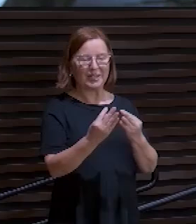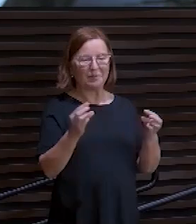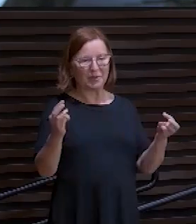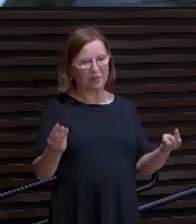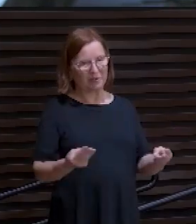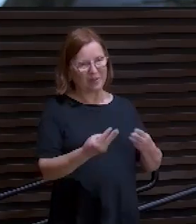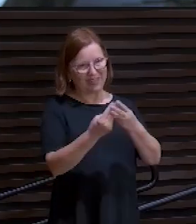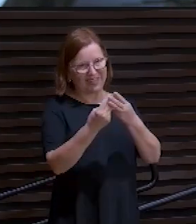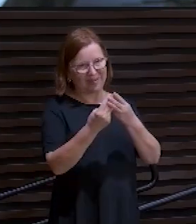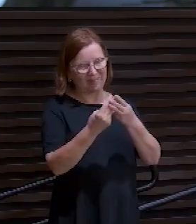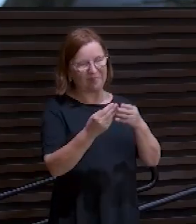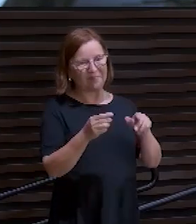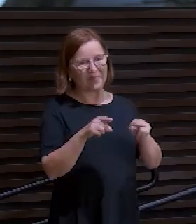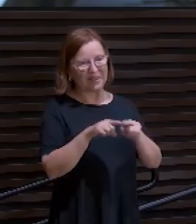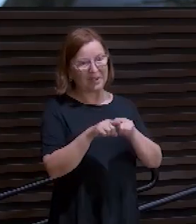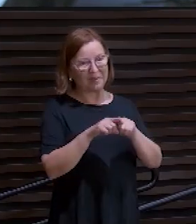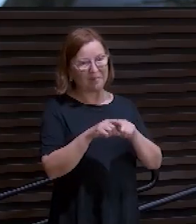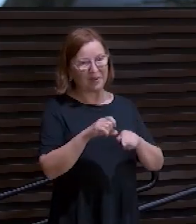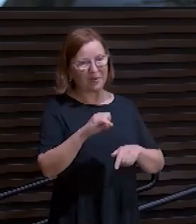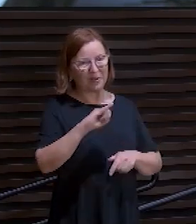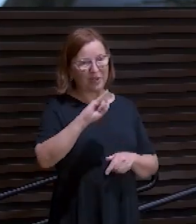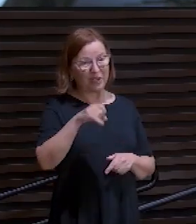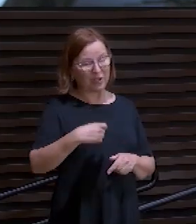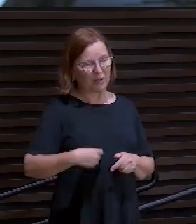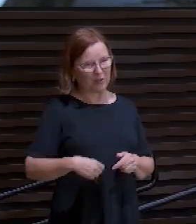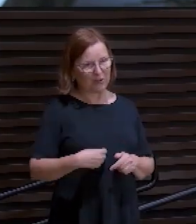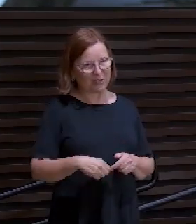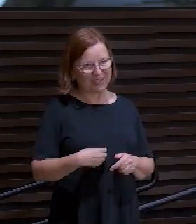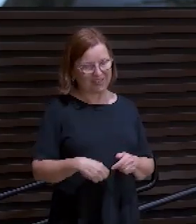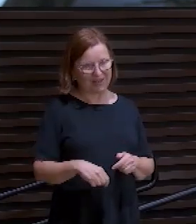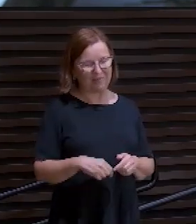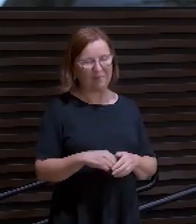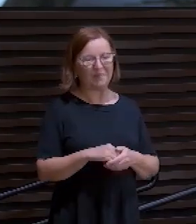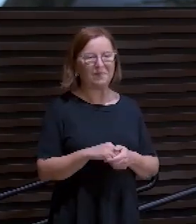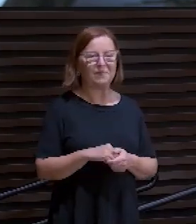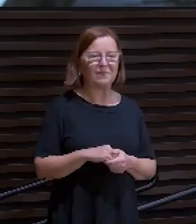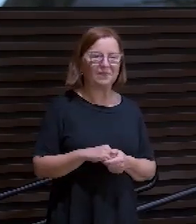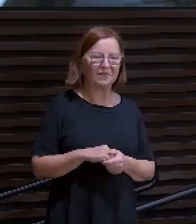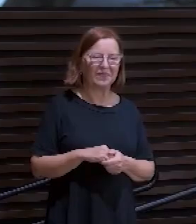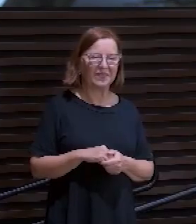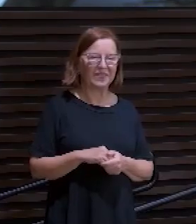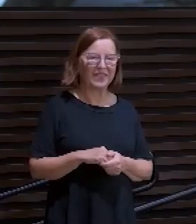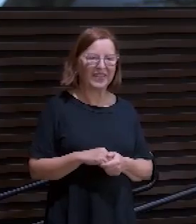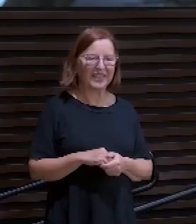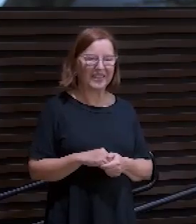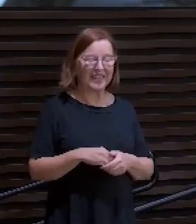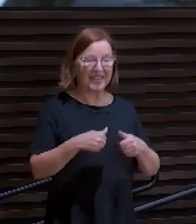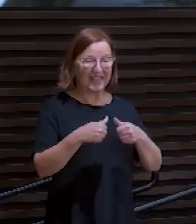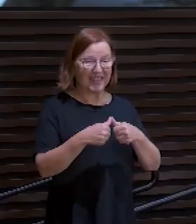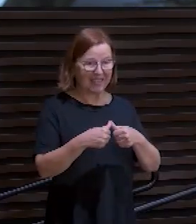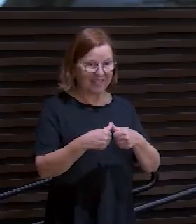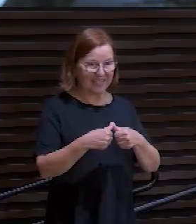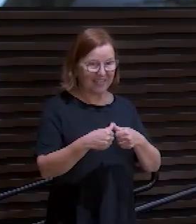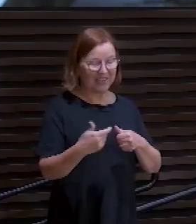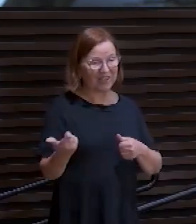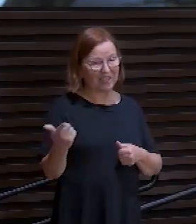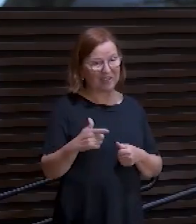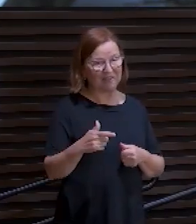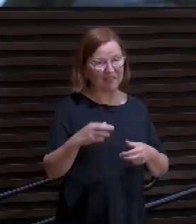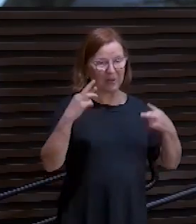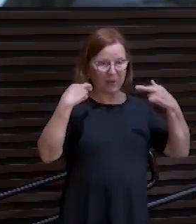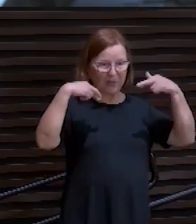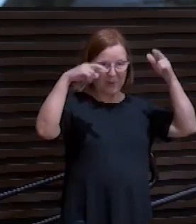Que foi um dos invejosos. Foi deste que veio o Cordeiro de Deus.